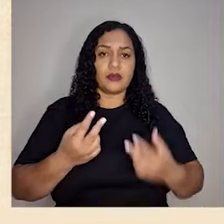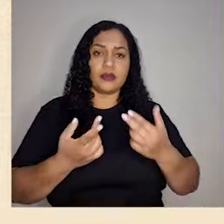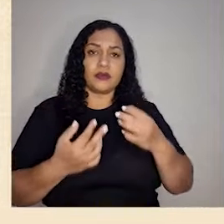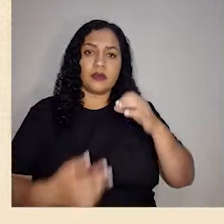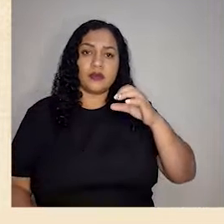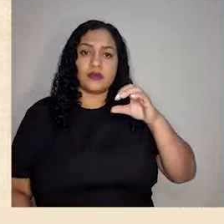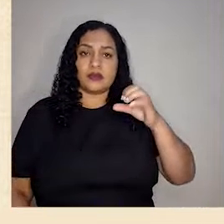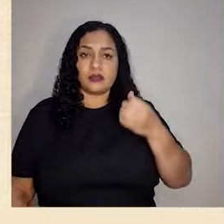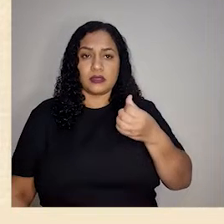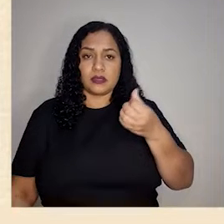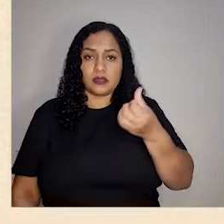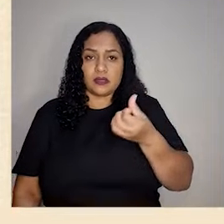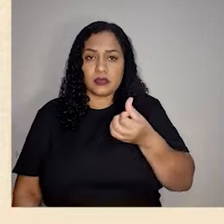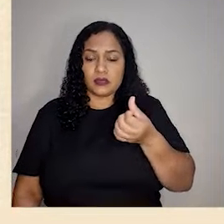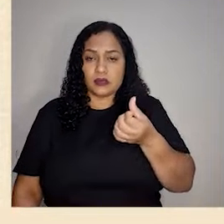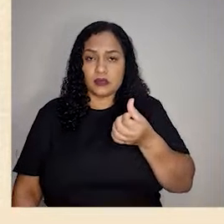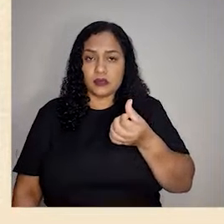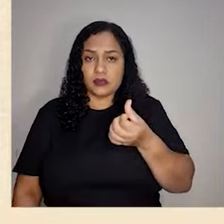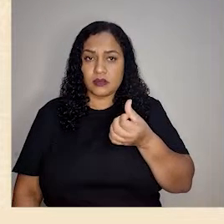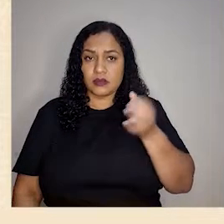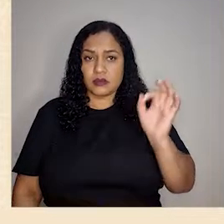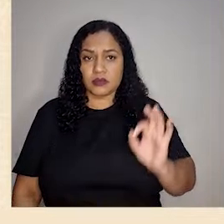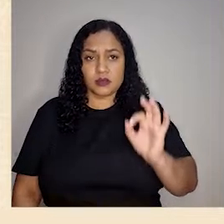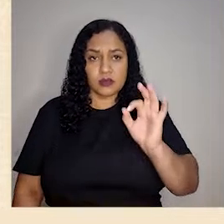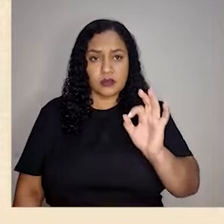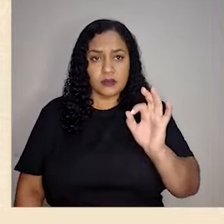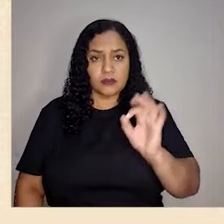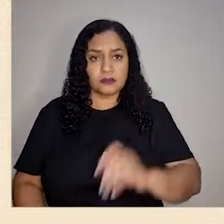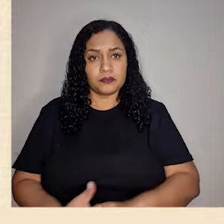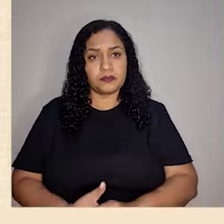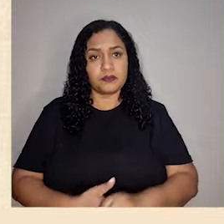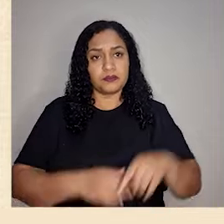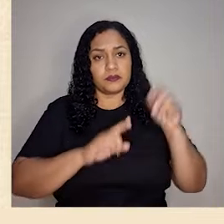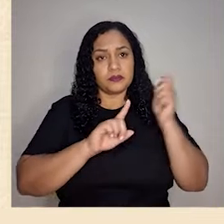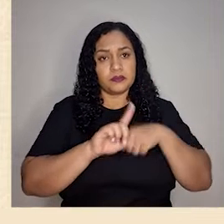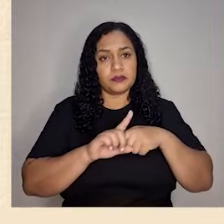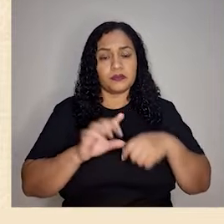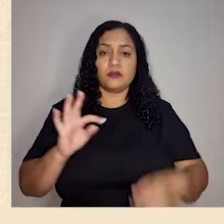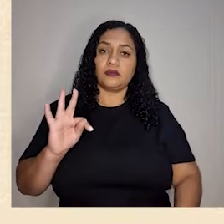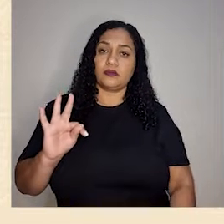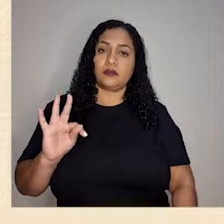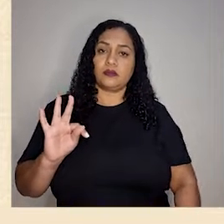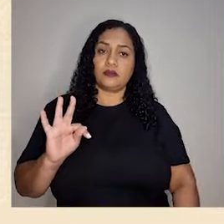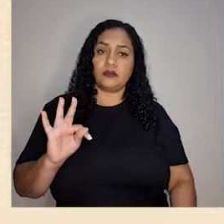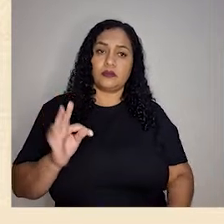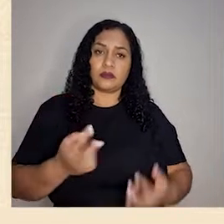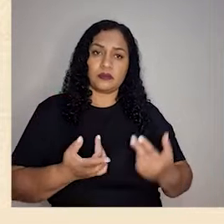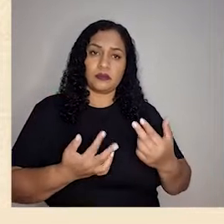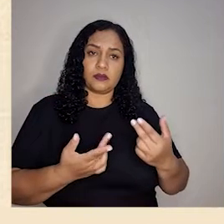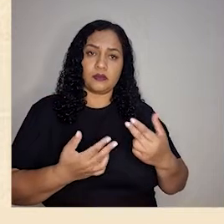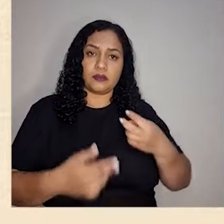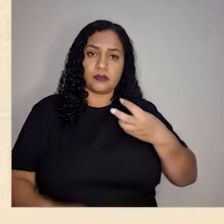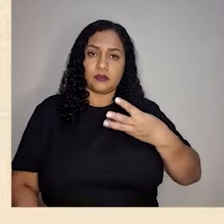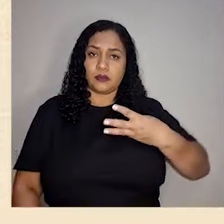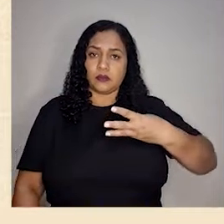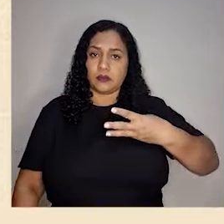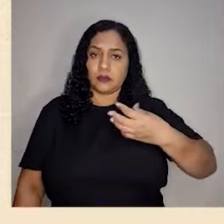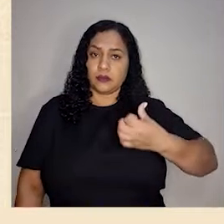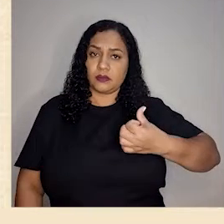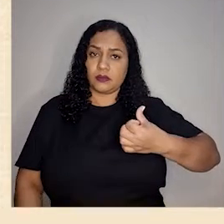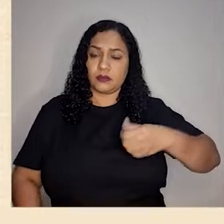ao mês a que ela na forma percentual e nós temos o tempo que é de